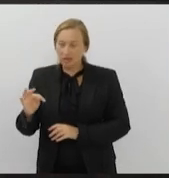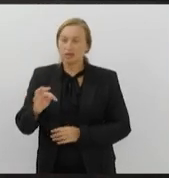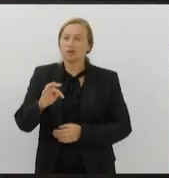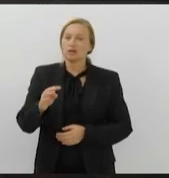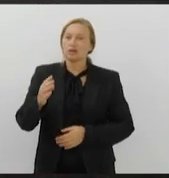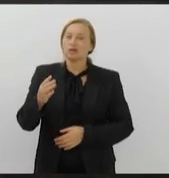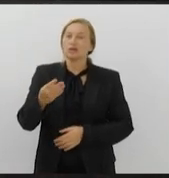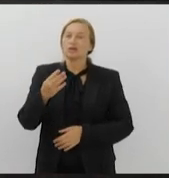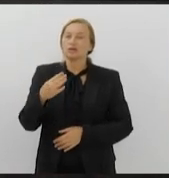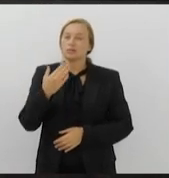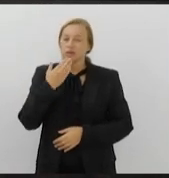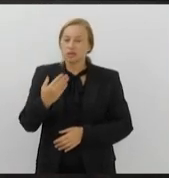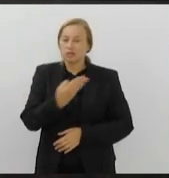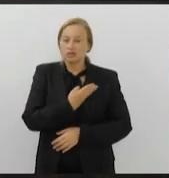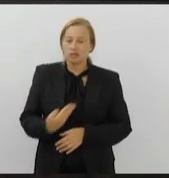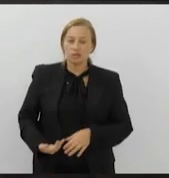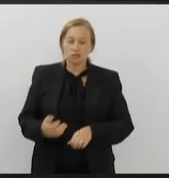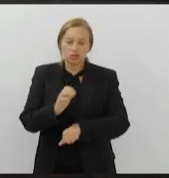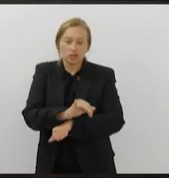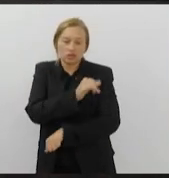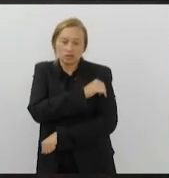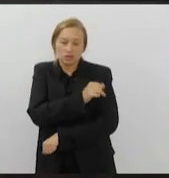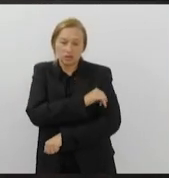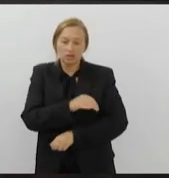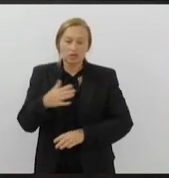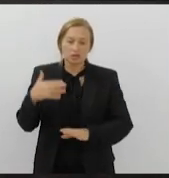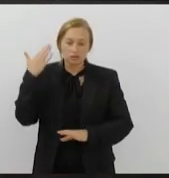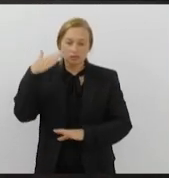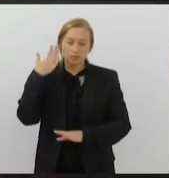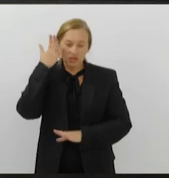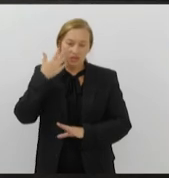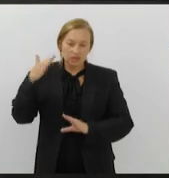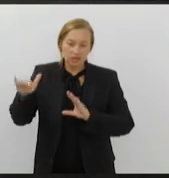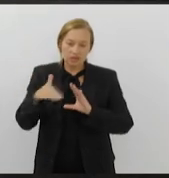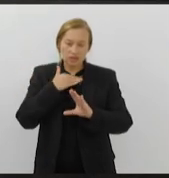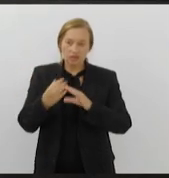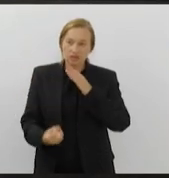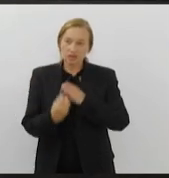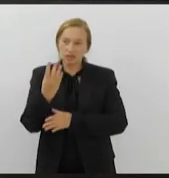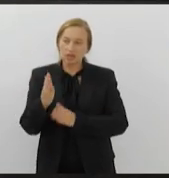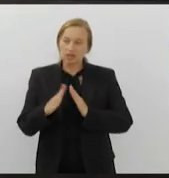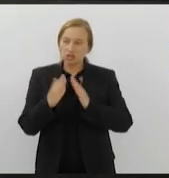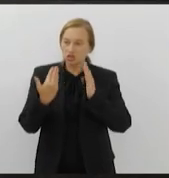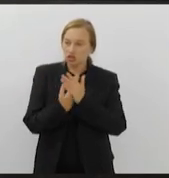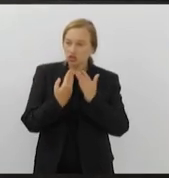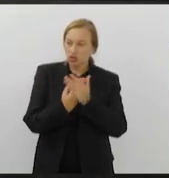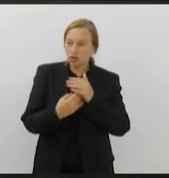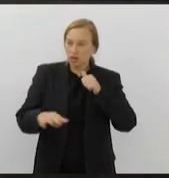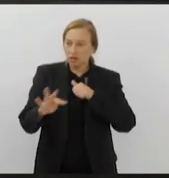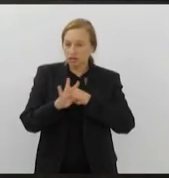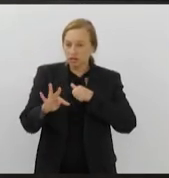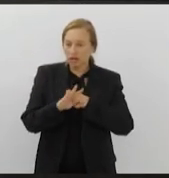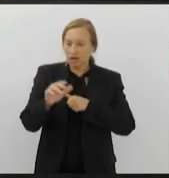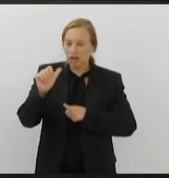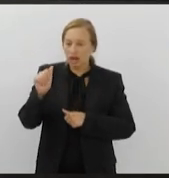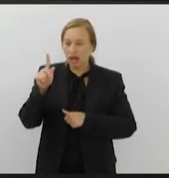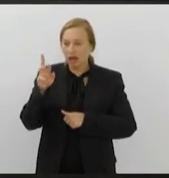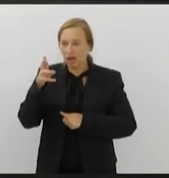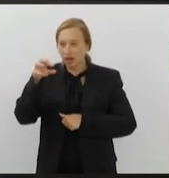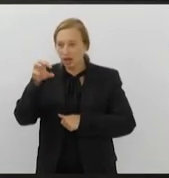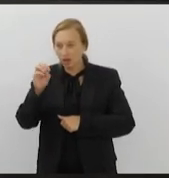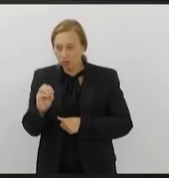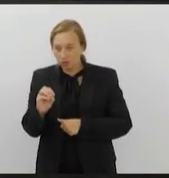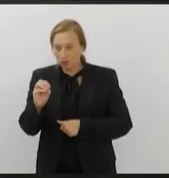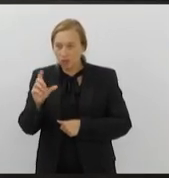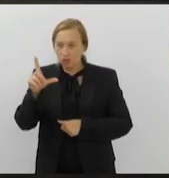governador do Estado do Rio de Janeiro o envio de mensagem dispondo sobre a criação da Escola Técnica de Agroecologia e Meio Ambiente no